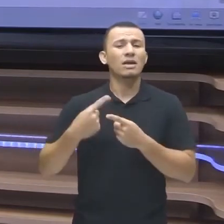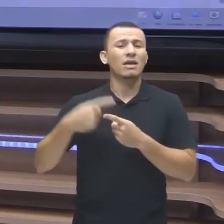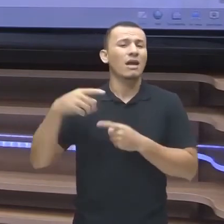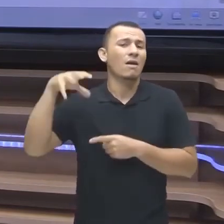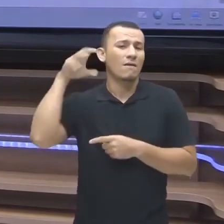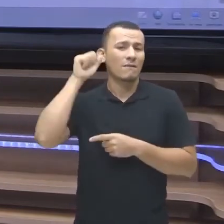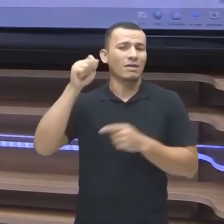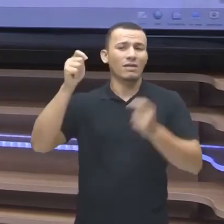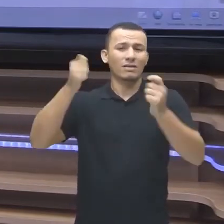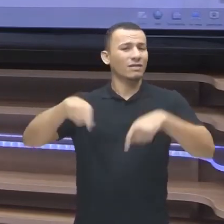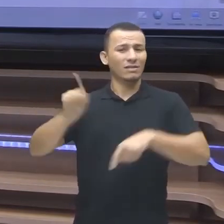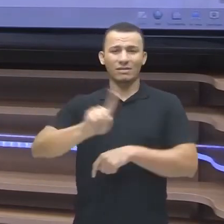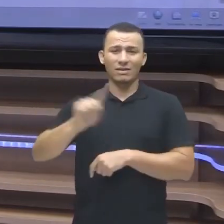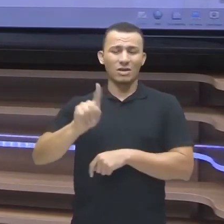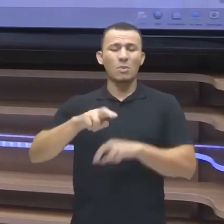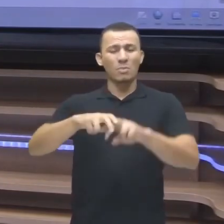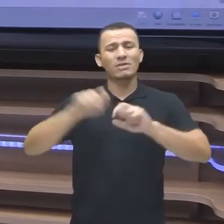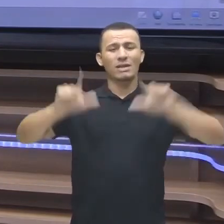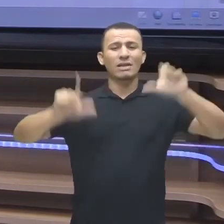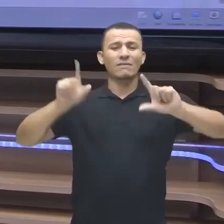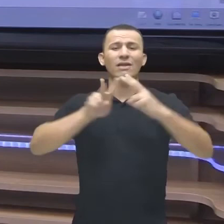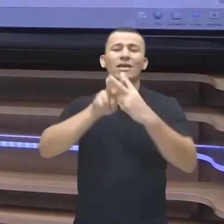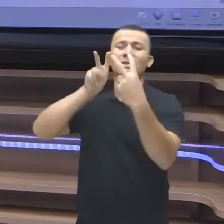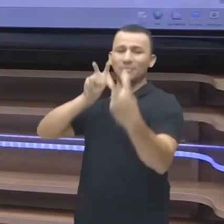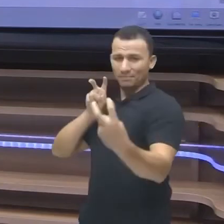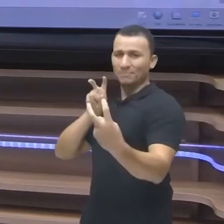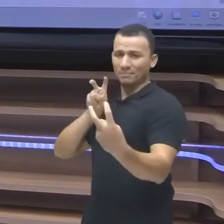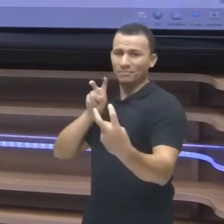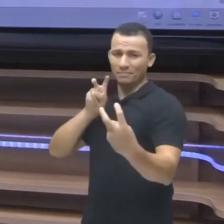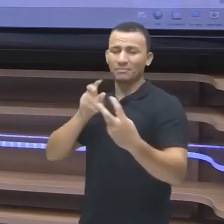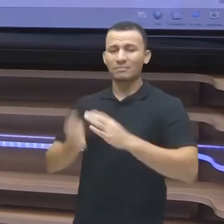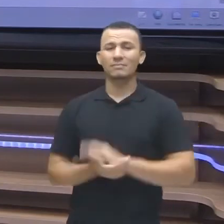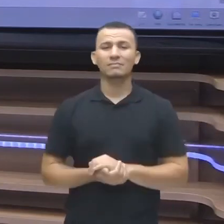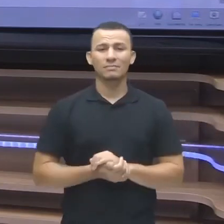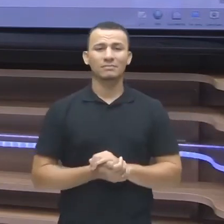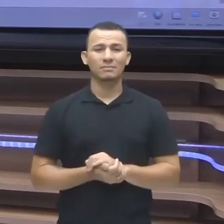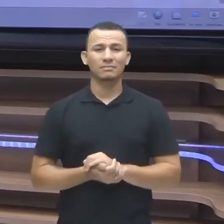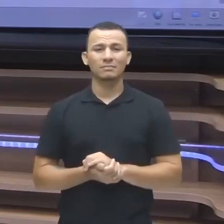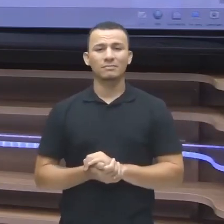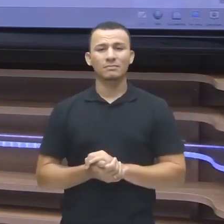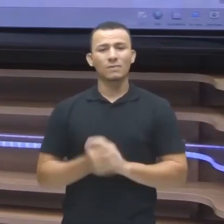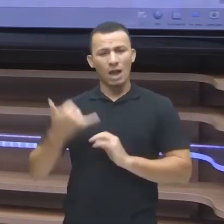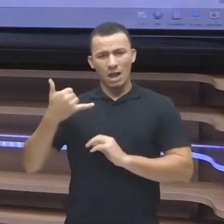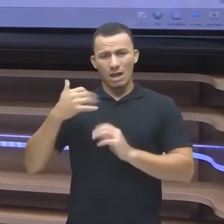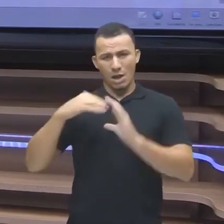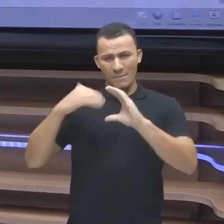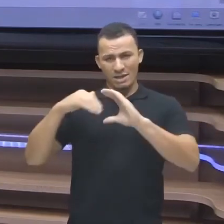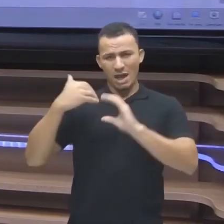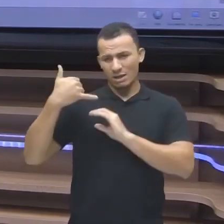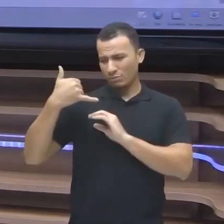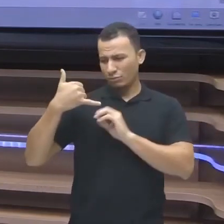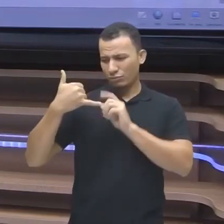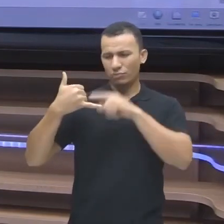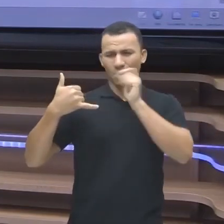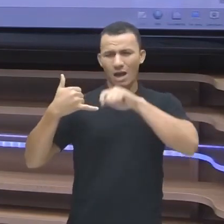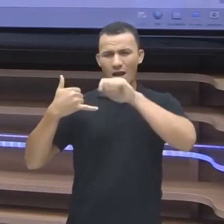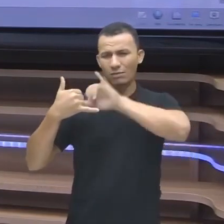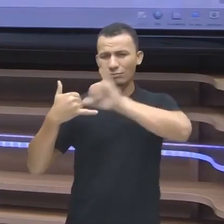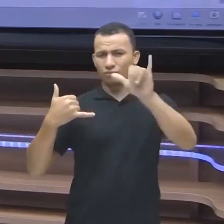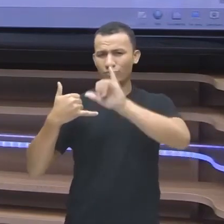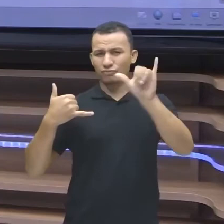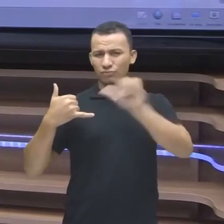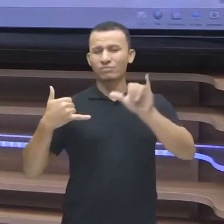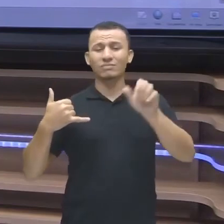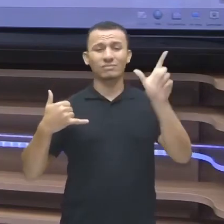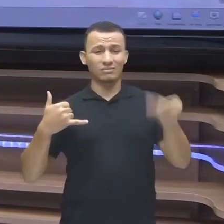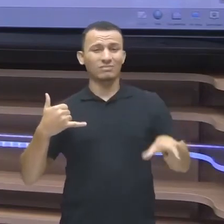outras situações tem feedback. Aquela mensagem lá no celular, tinha feedback? Tinha, porque a moça podia dar um retorno para o rapaz. Entendeu?